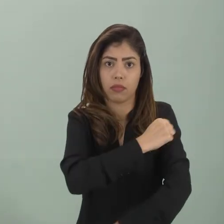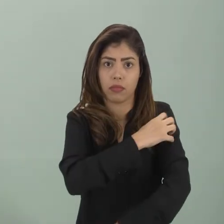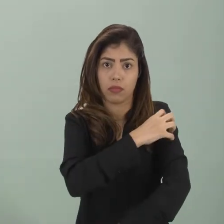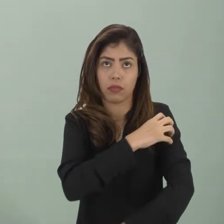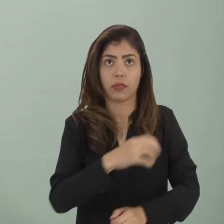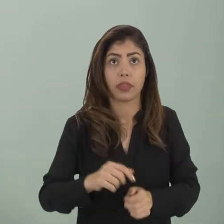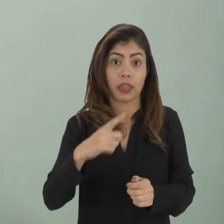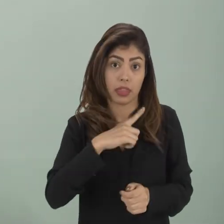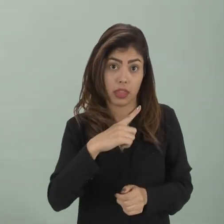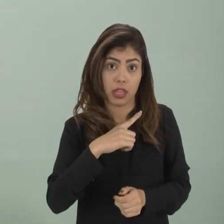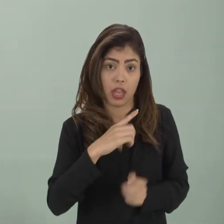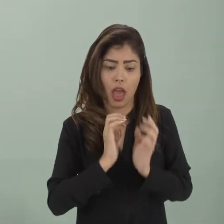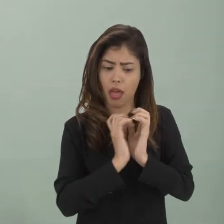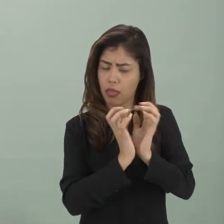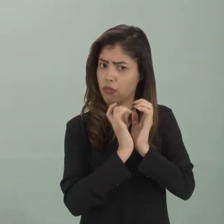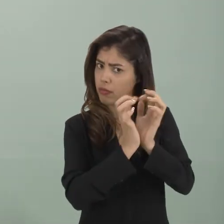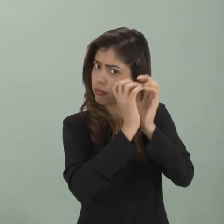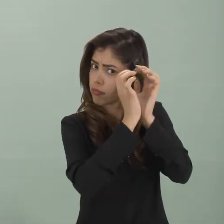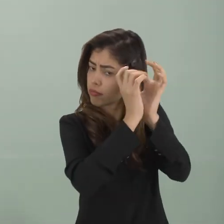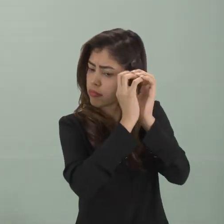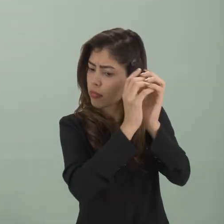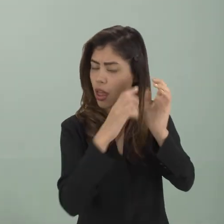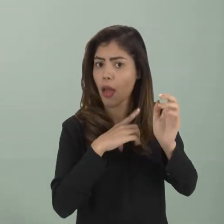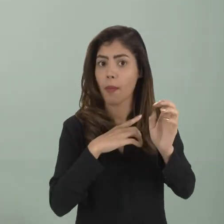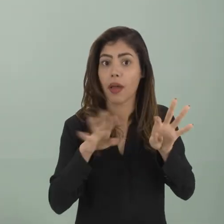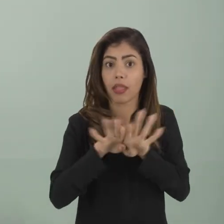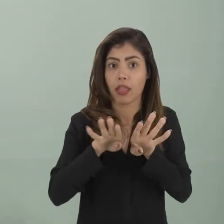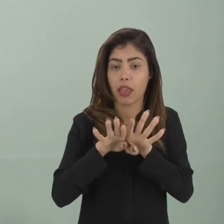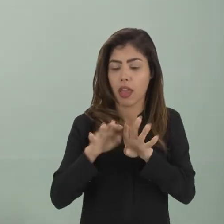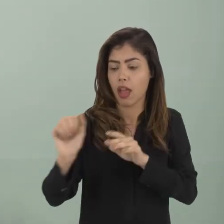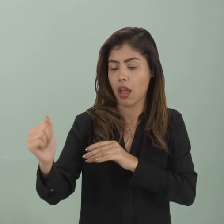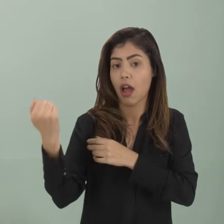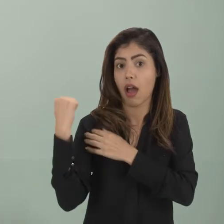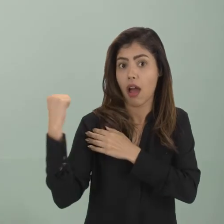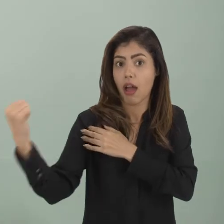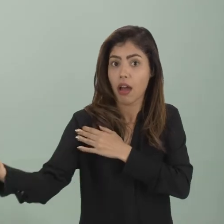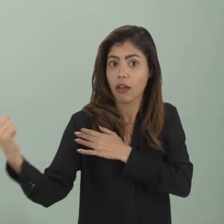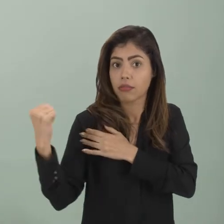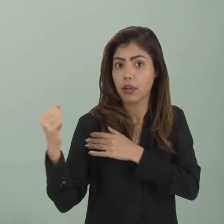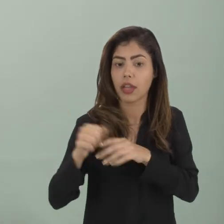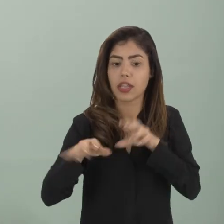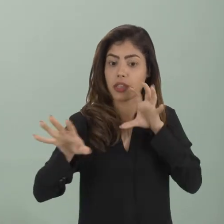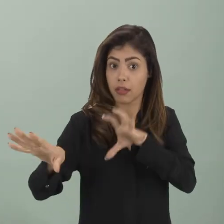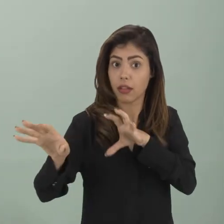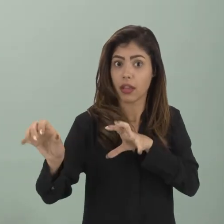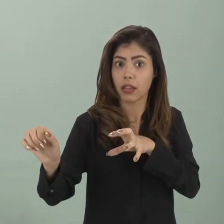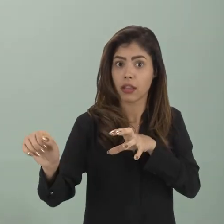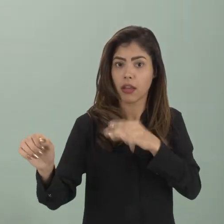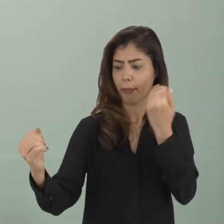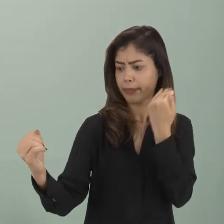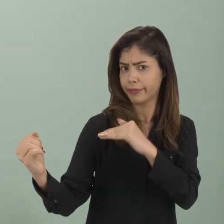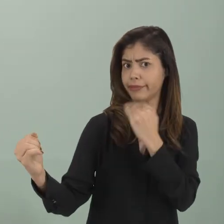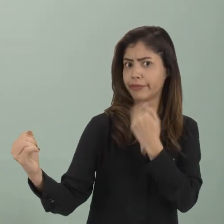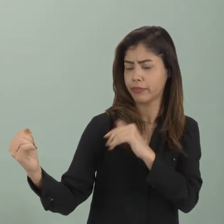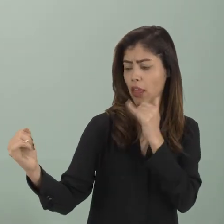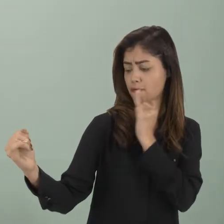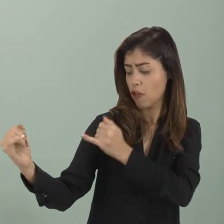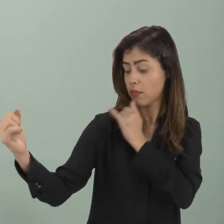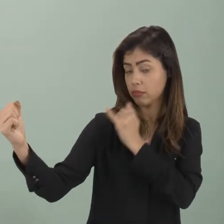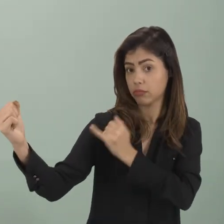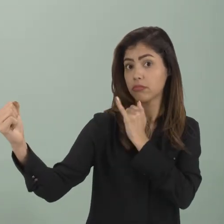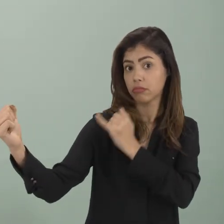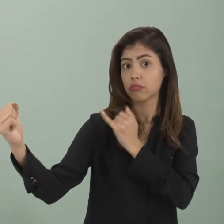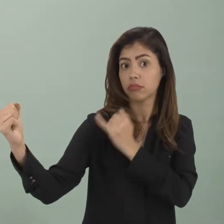temos neurônios específicos para a contração muscular. E eles mandam uma